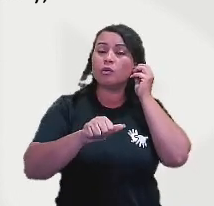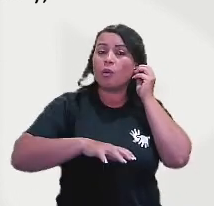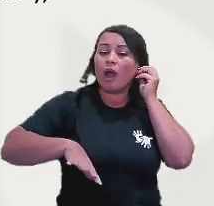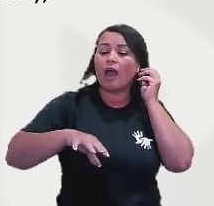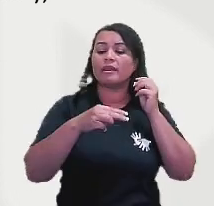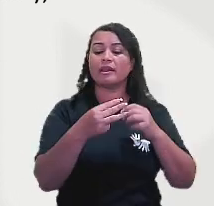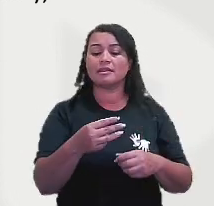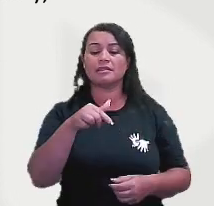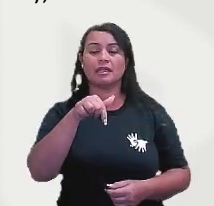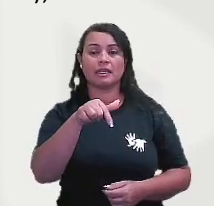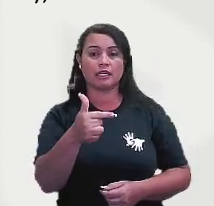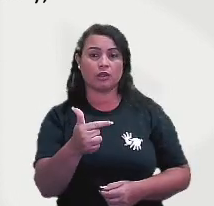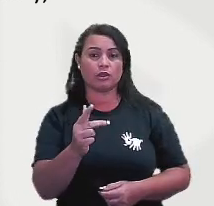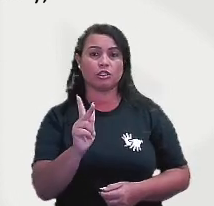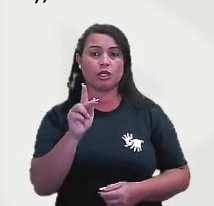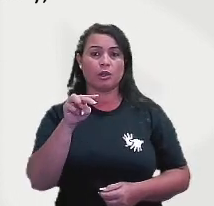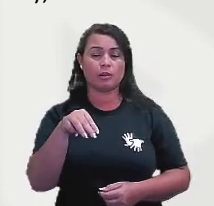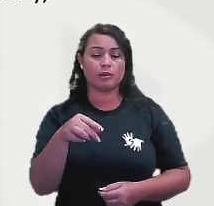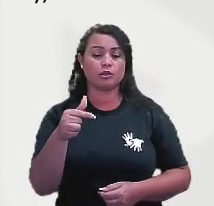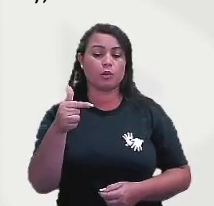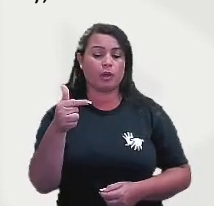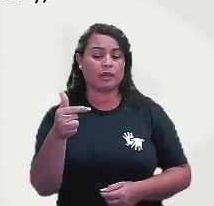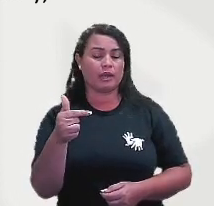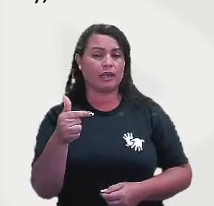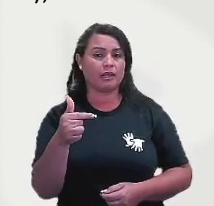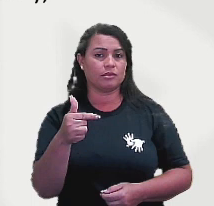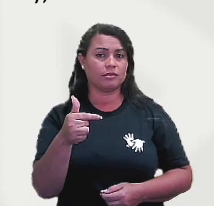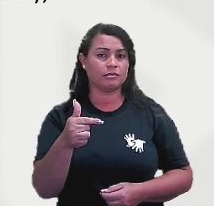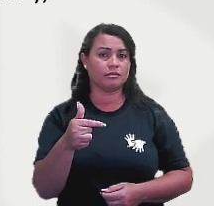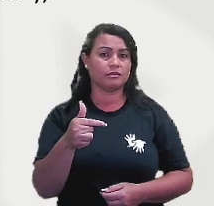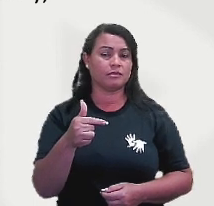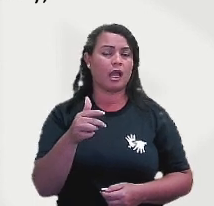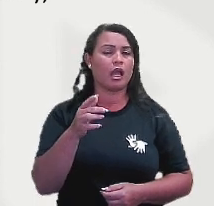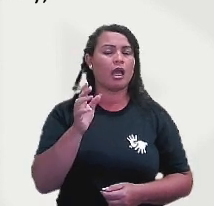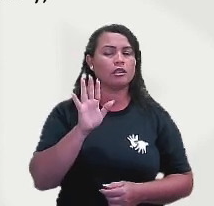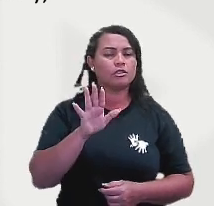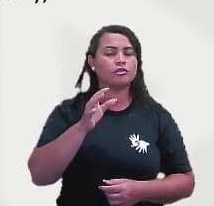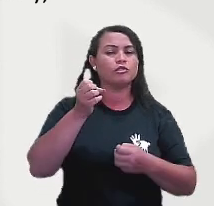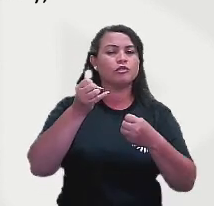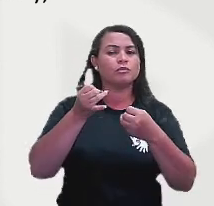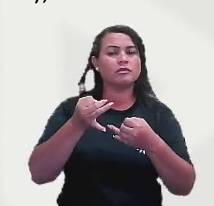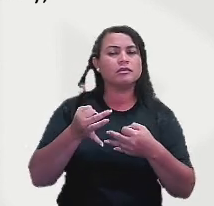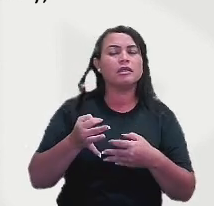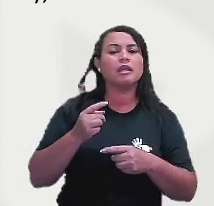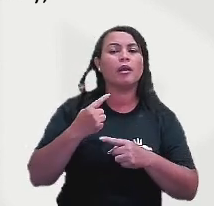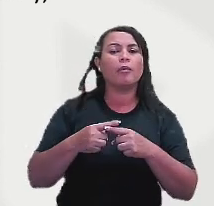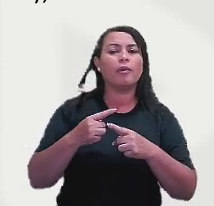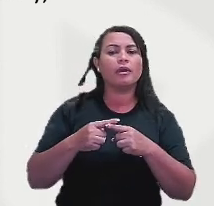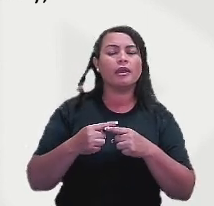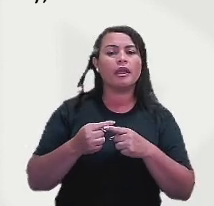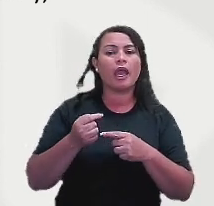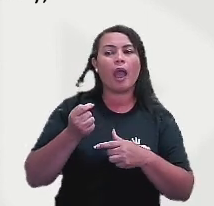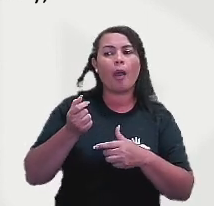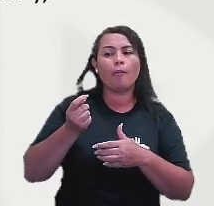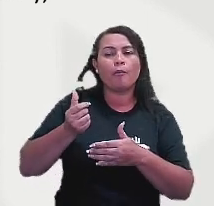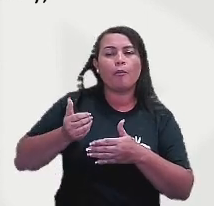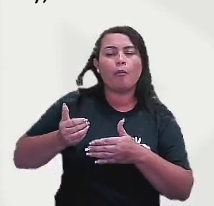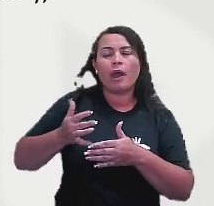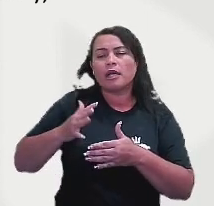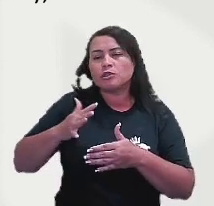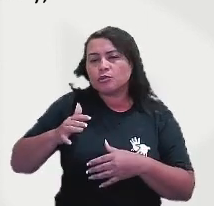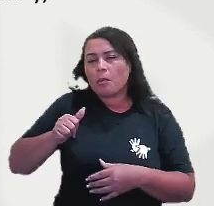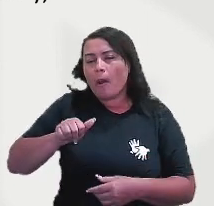aproximadamente 372 quilômetros quadrados. Deixa eu explicar por que aproximadamente. Se vocês procurarem na internet, nos